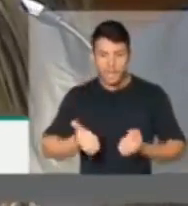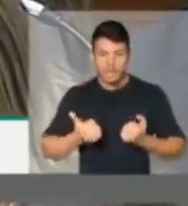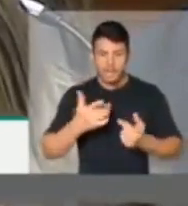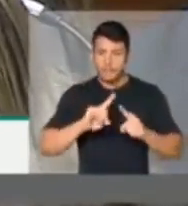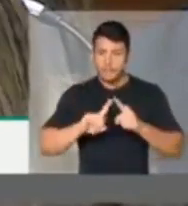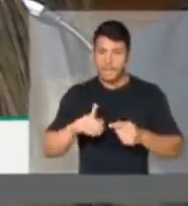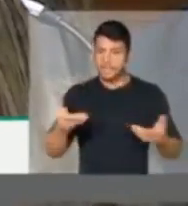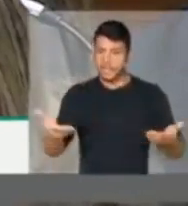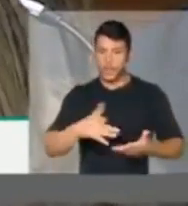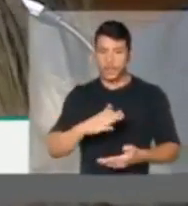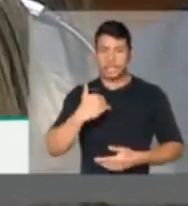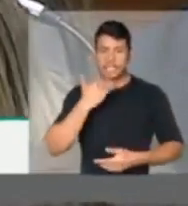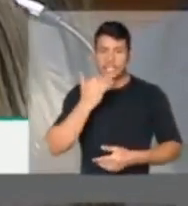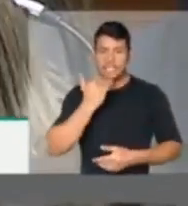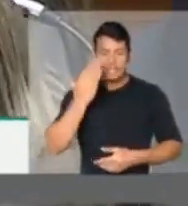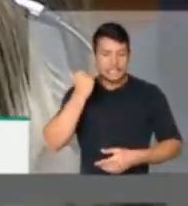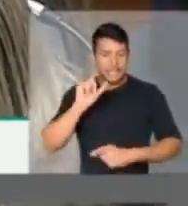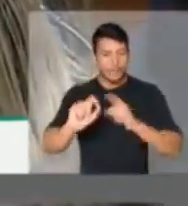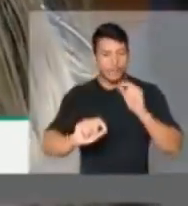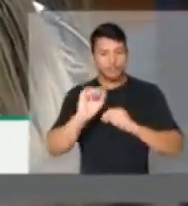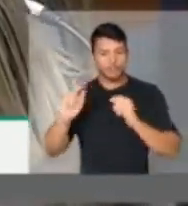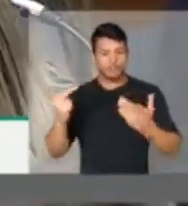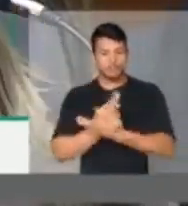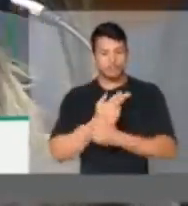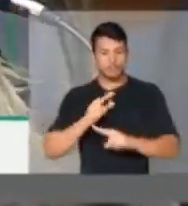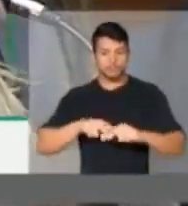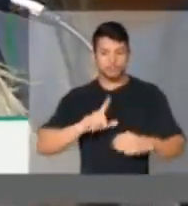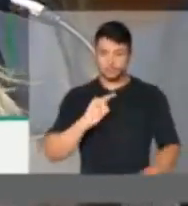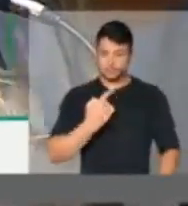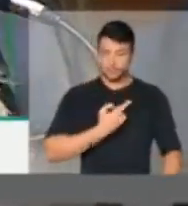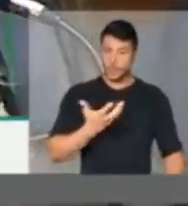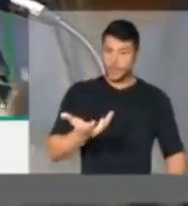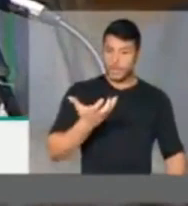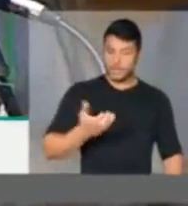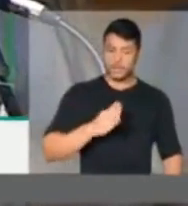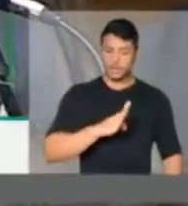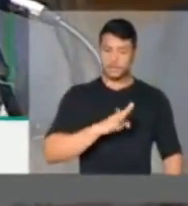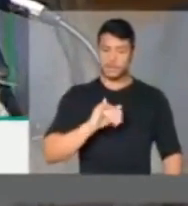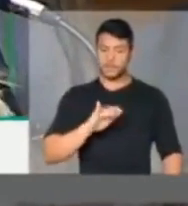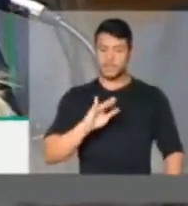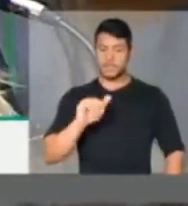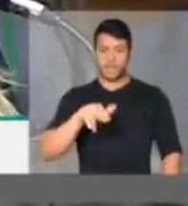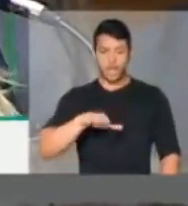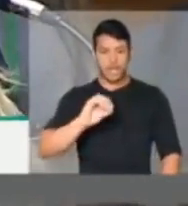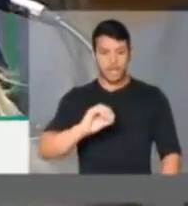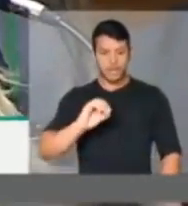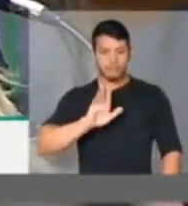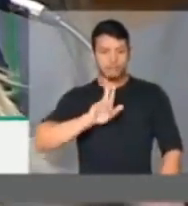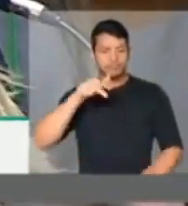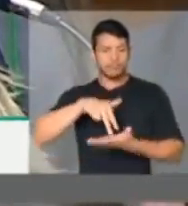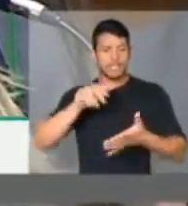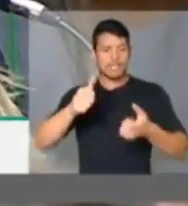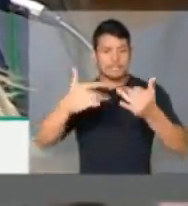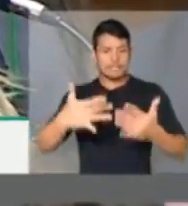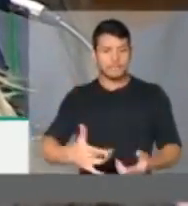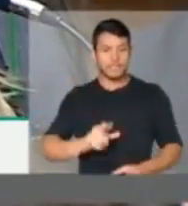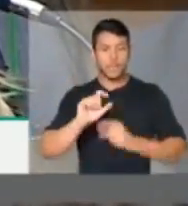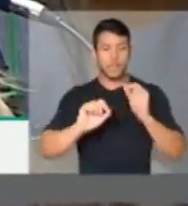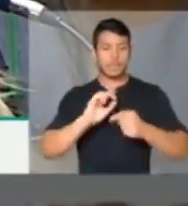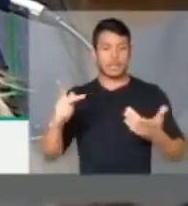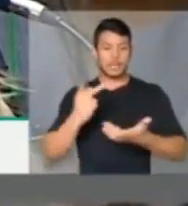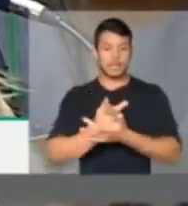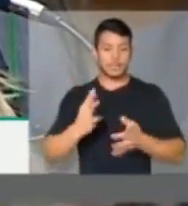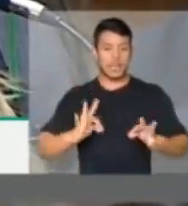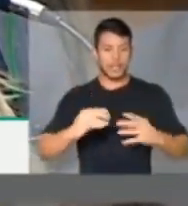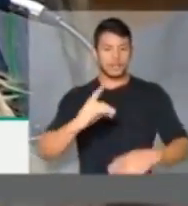nós desconhecemos. Por isso, nós queremos que o Bibiano venha até esse plenário para dar satisfações para todos